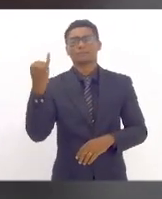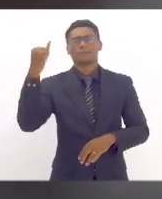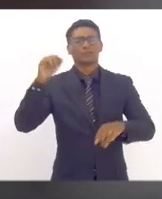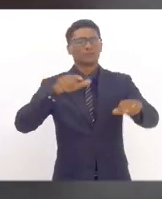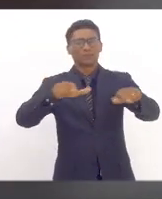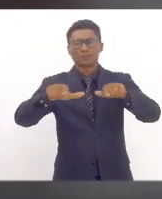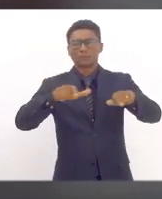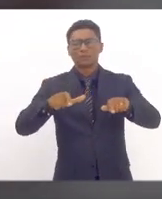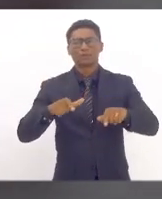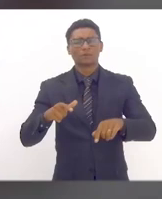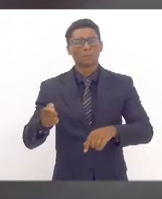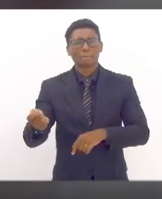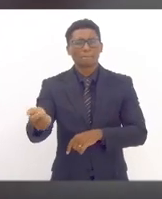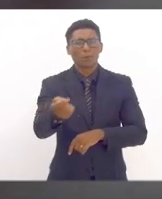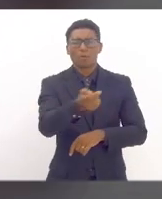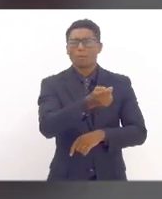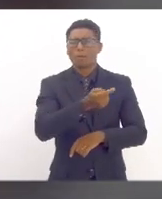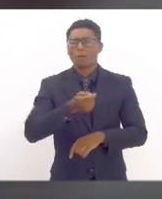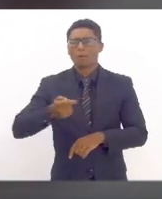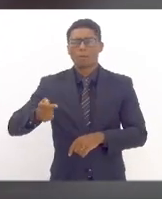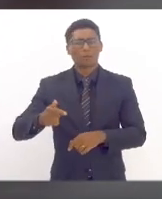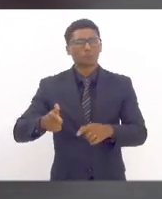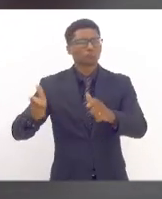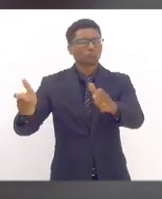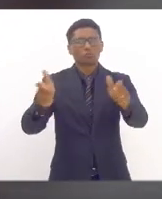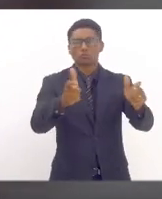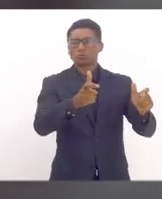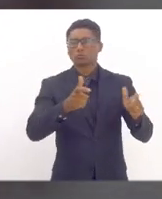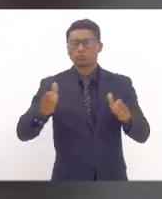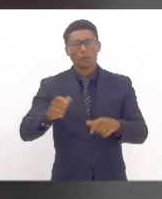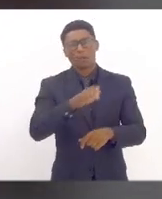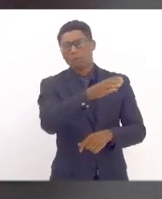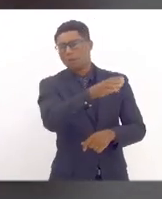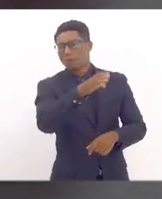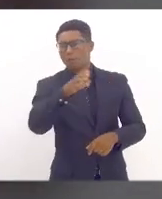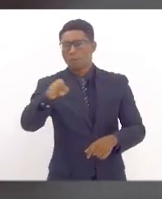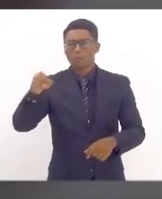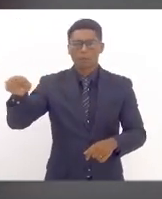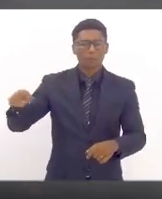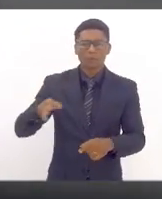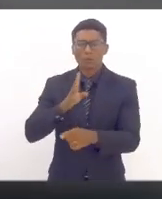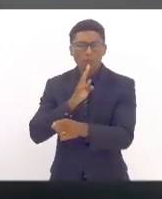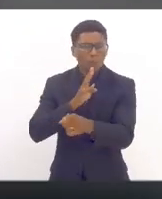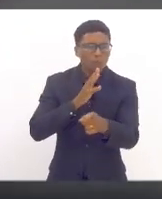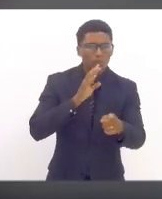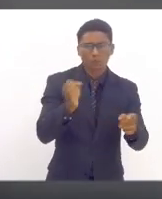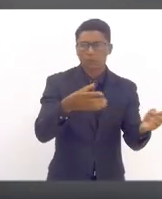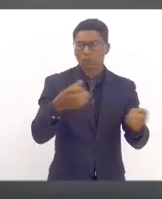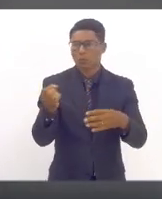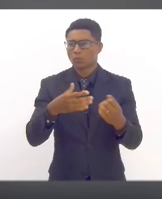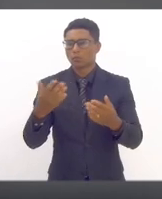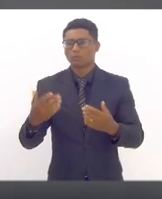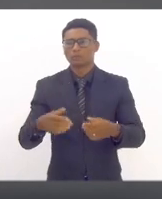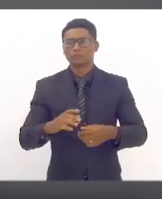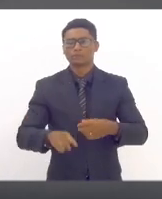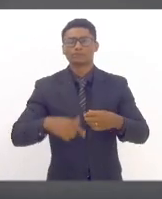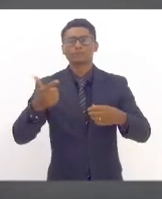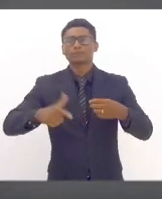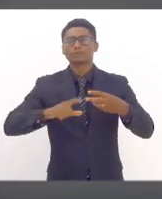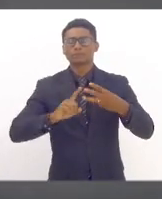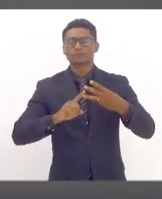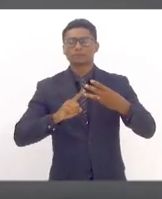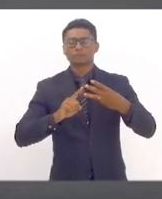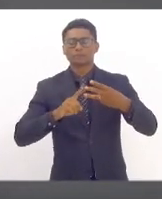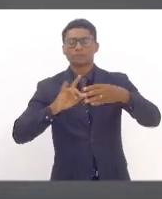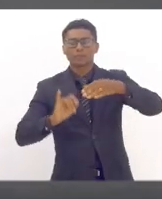poucos fazem e a terreno conhecer catalogar divulgar Vamos lá ver aqui